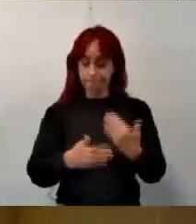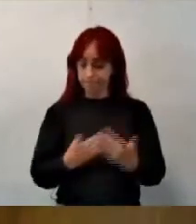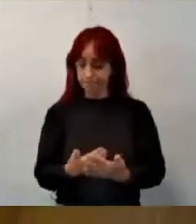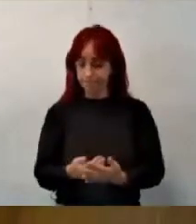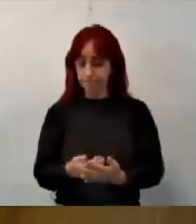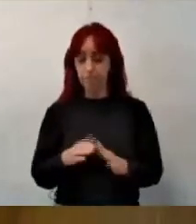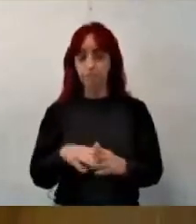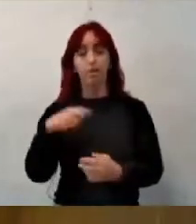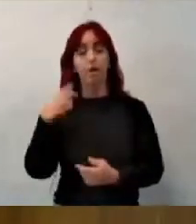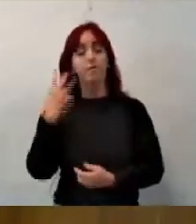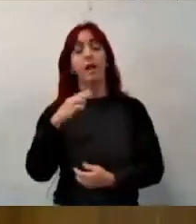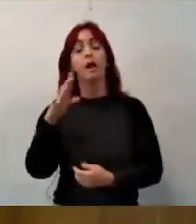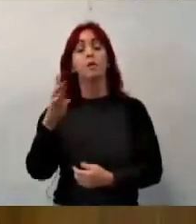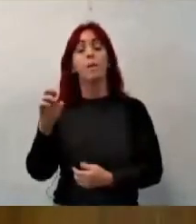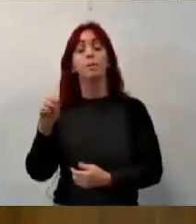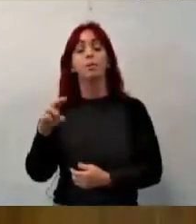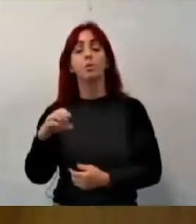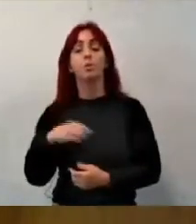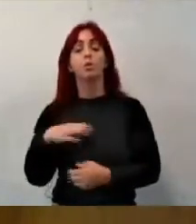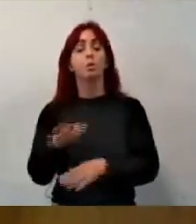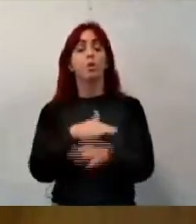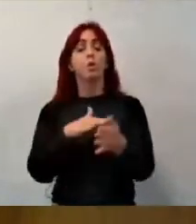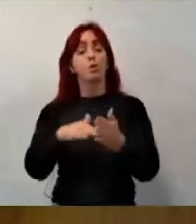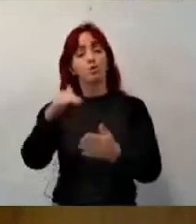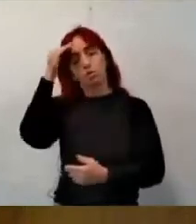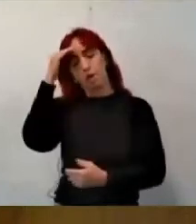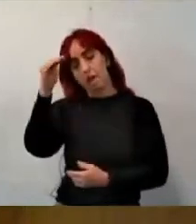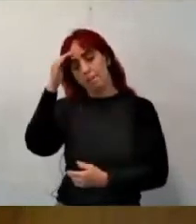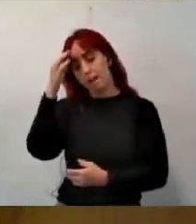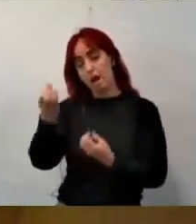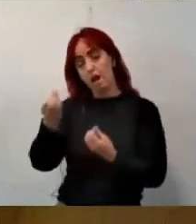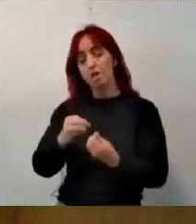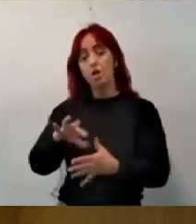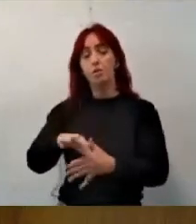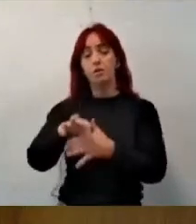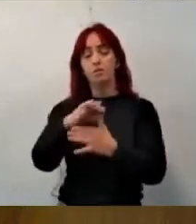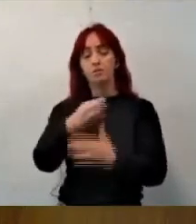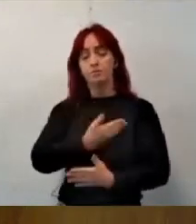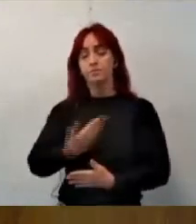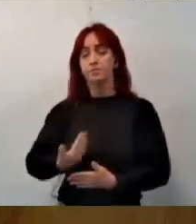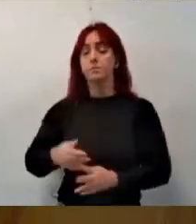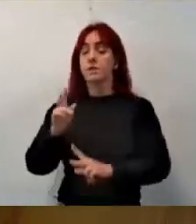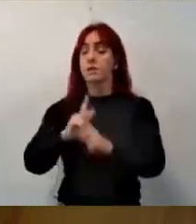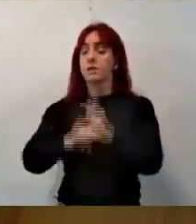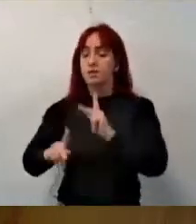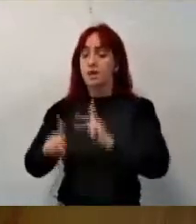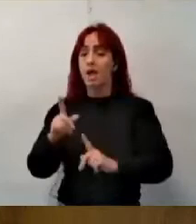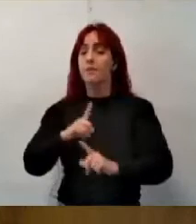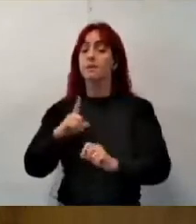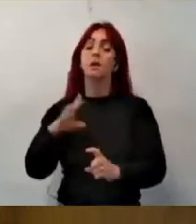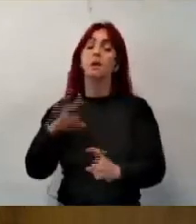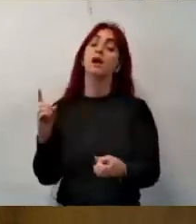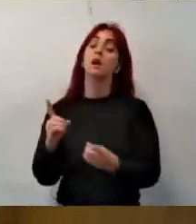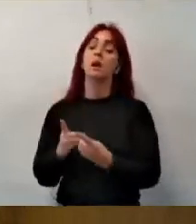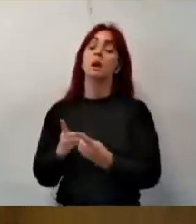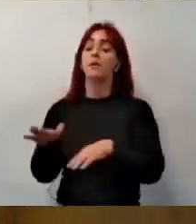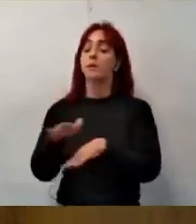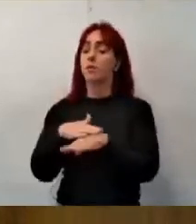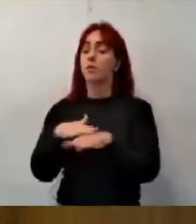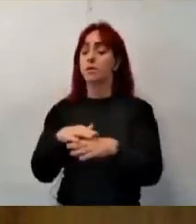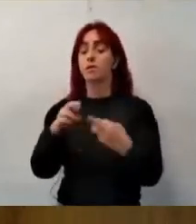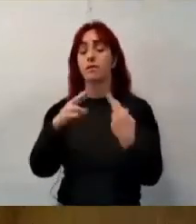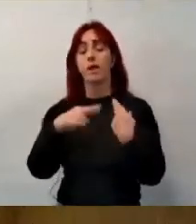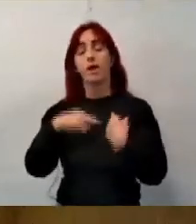governo que sempre tratou a gente com a maior cordialidade e educação a questão né nessa Câmara aqui hoje essa